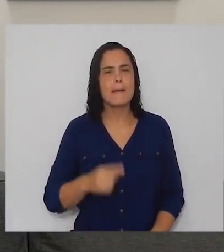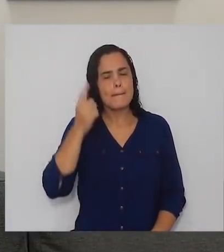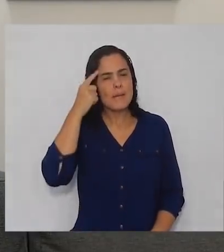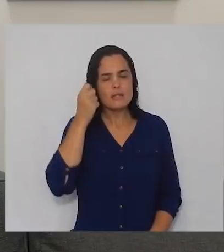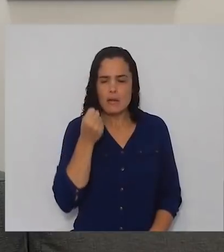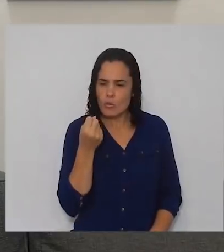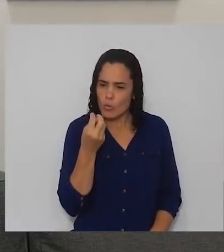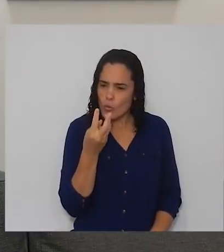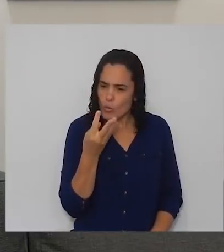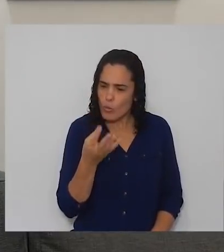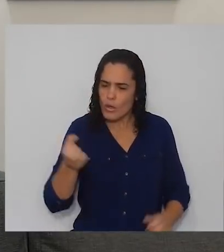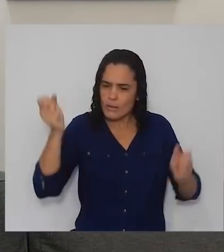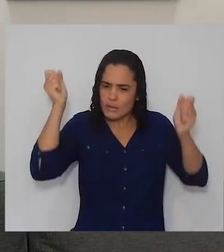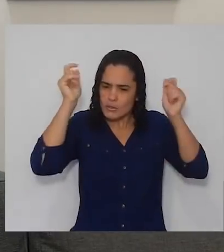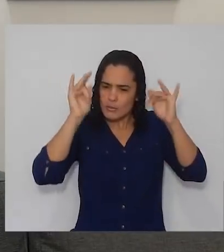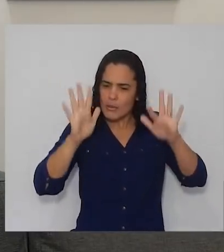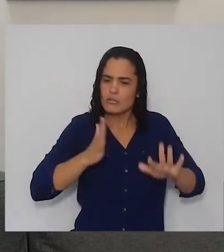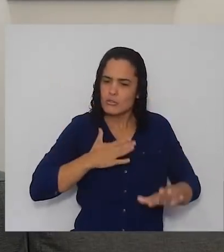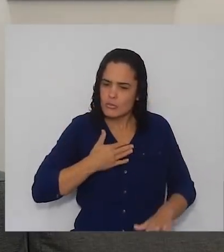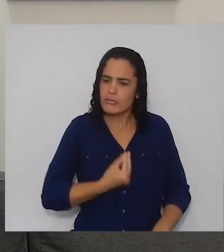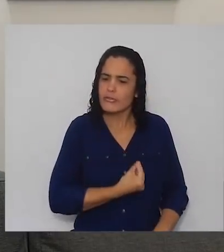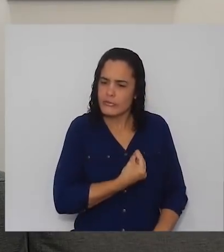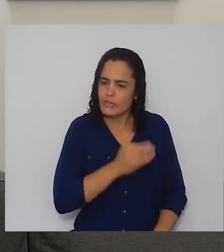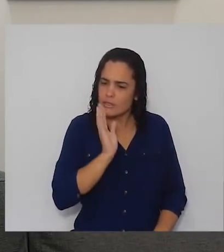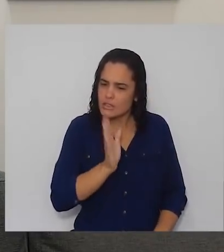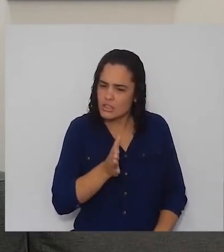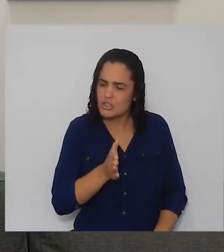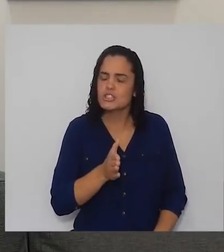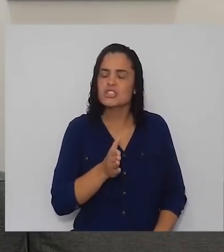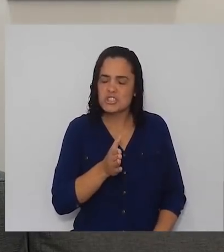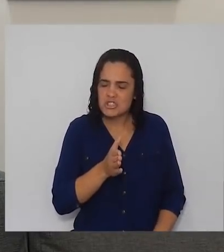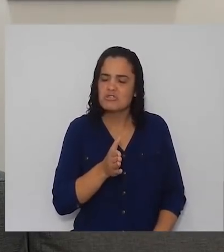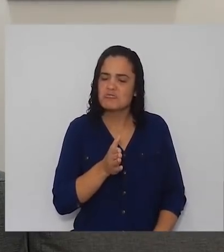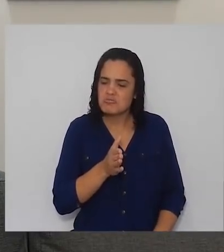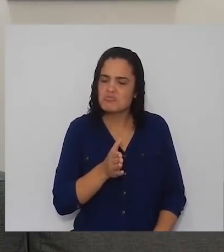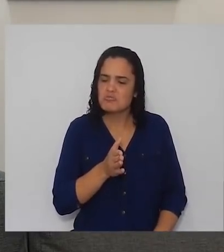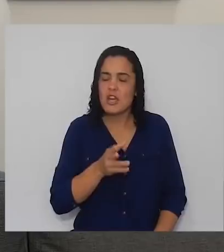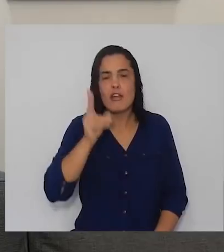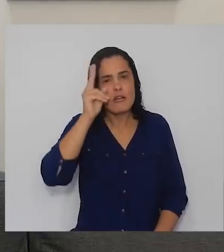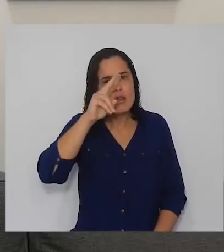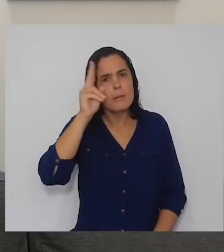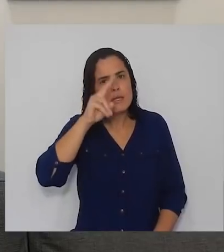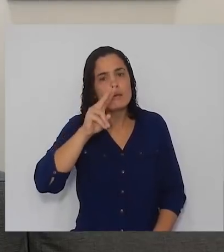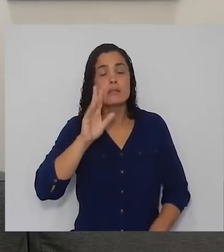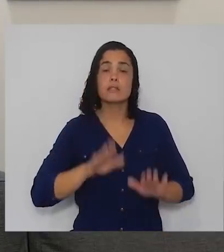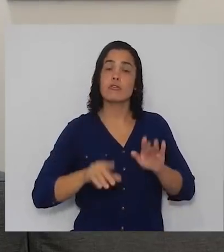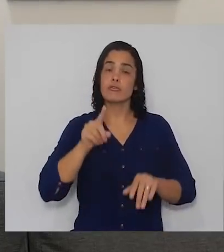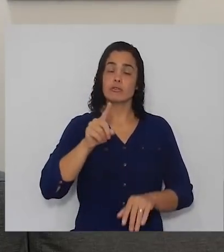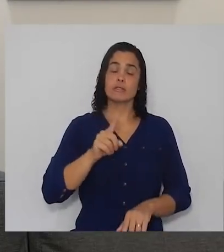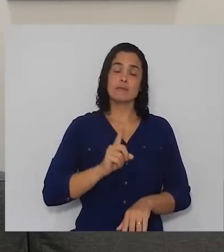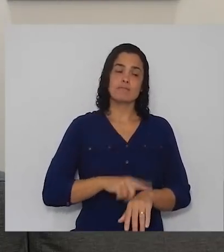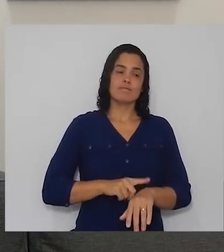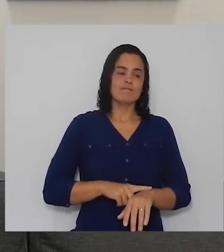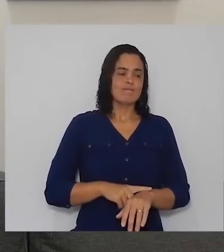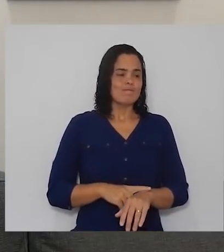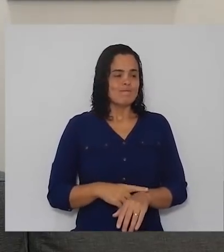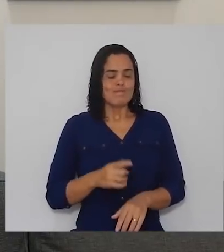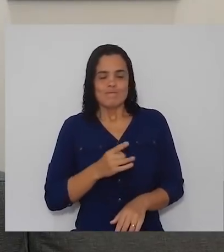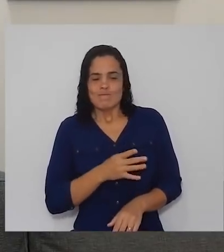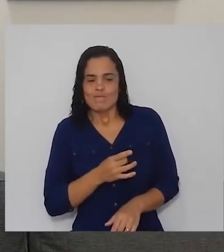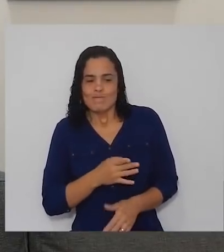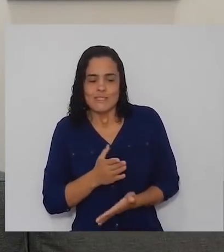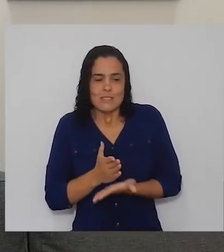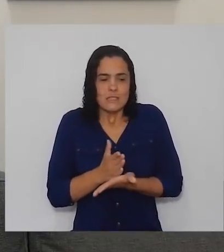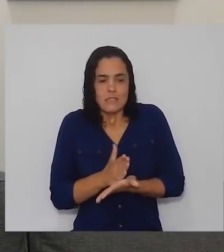a contabilizar as bênçãos a cada dia. Talvez as lutas tenham sido grandes. Talvez os momentos de medo,